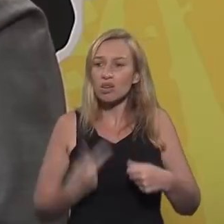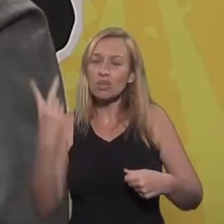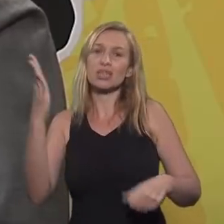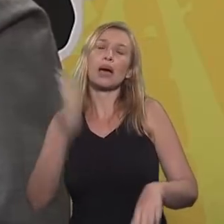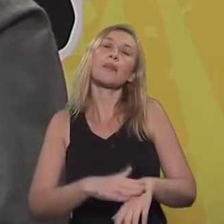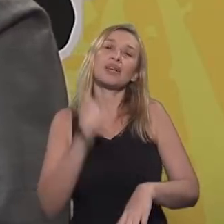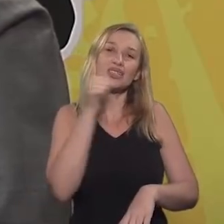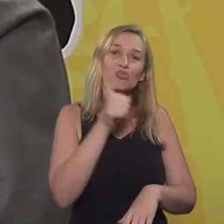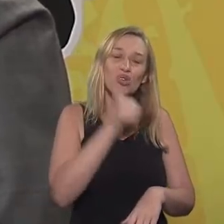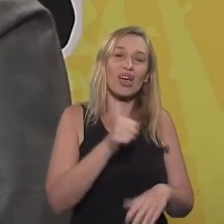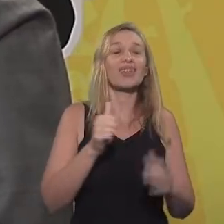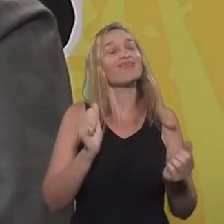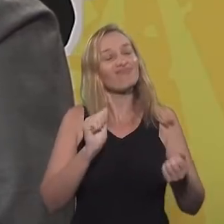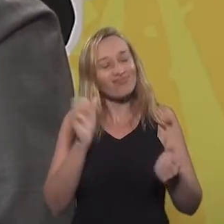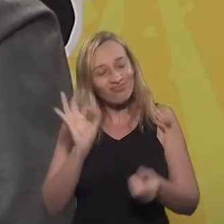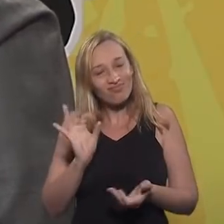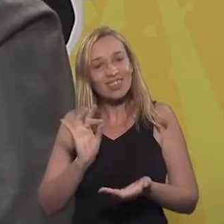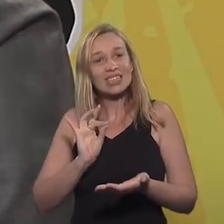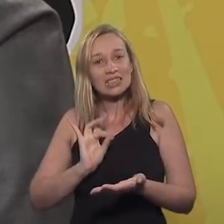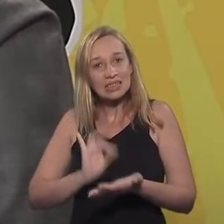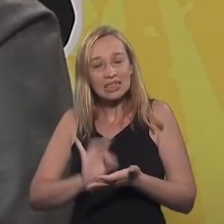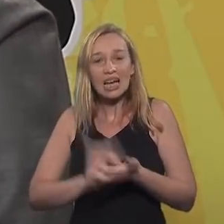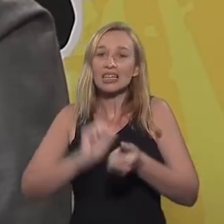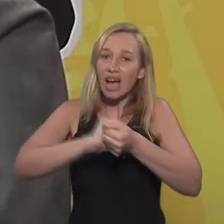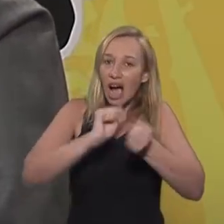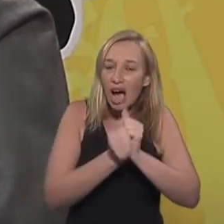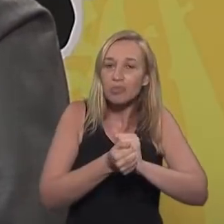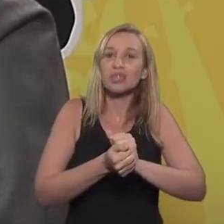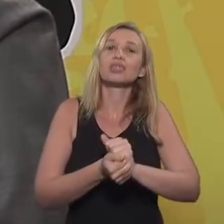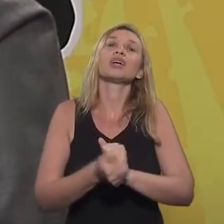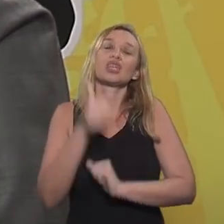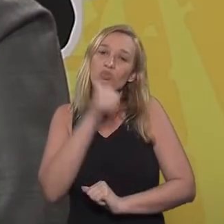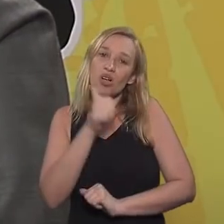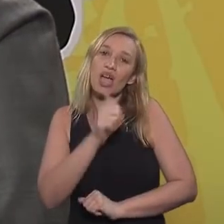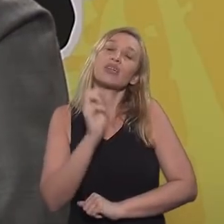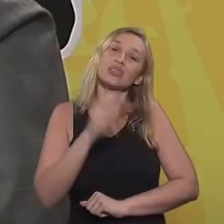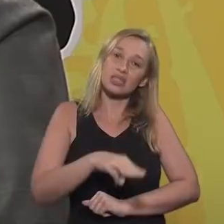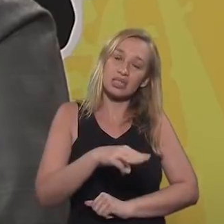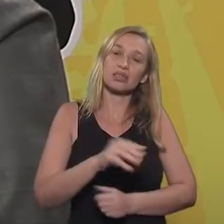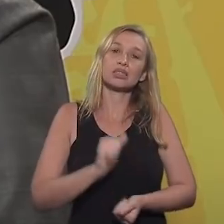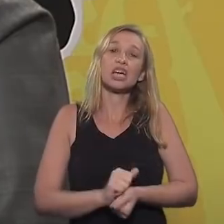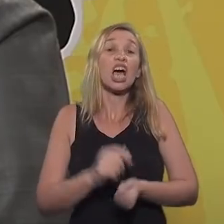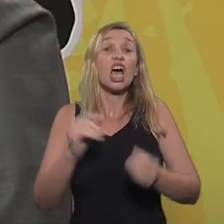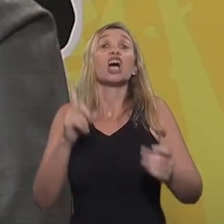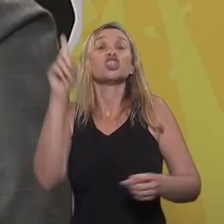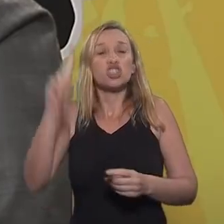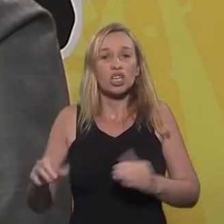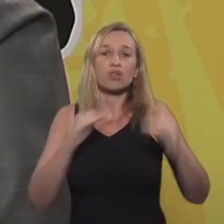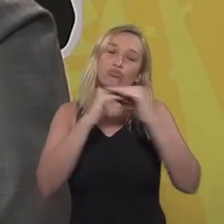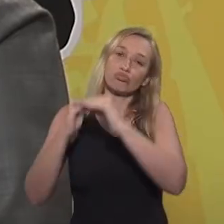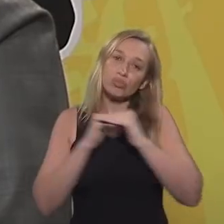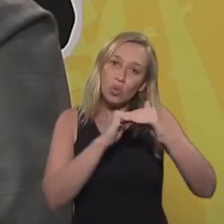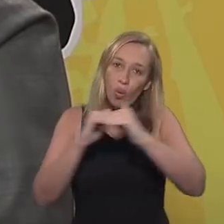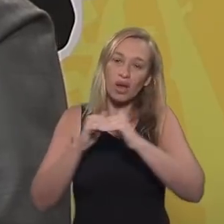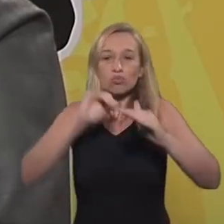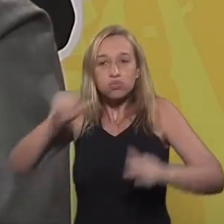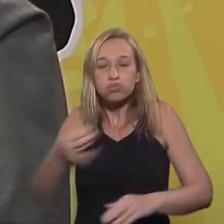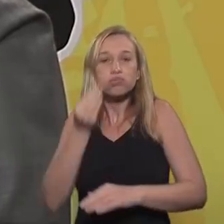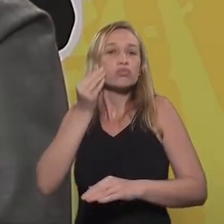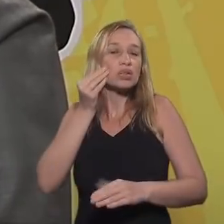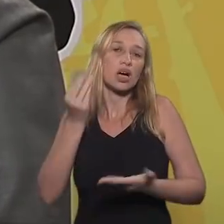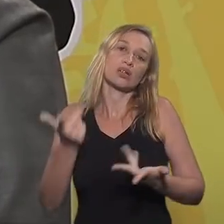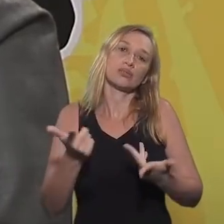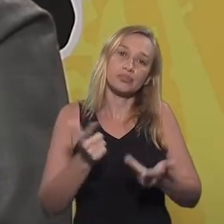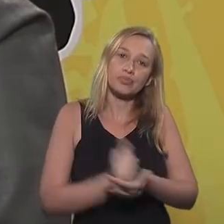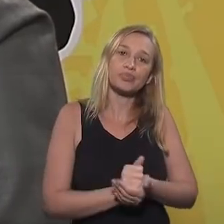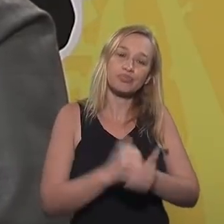às mulheres, sem dúvida nenhuma. As mulheres estão aptas, como eu falei, é fundamental para que a gente possa ter os direitos iguais, as mesmas